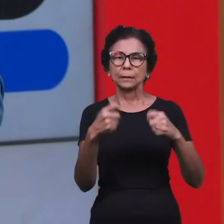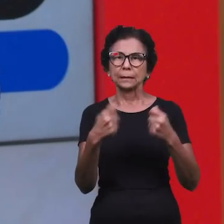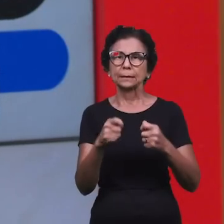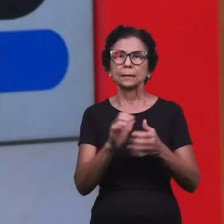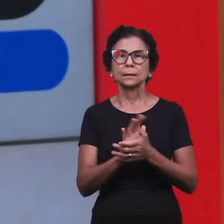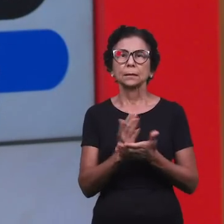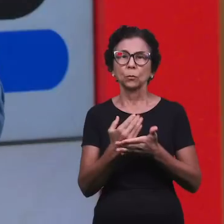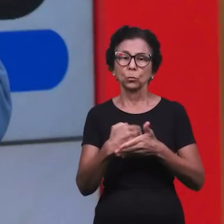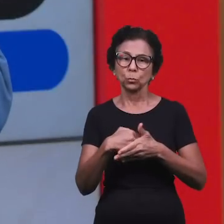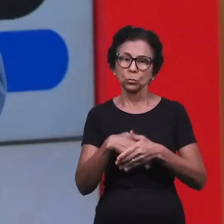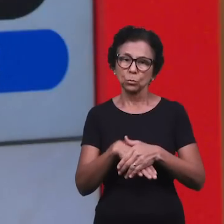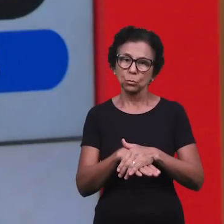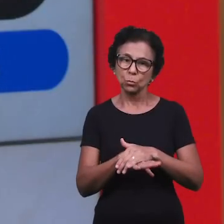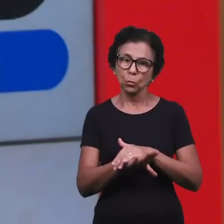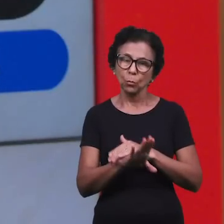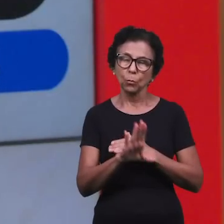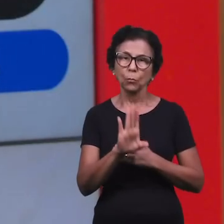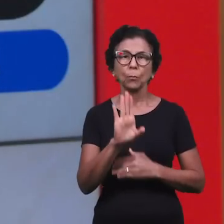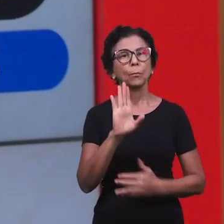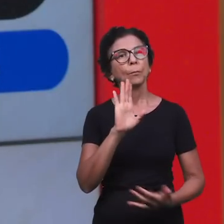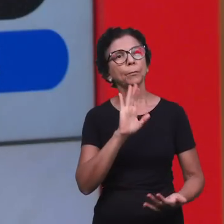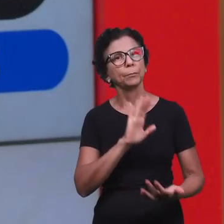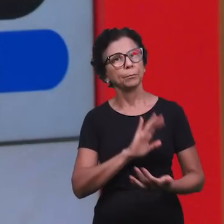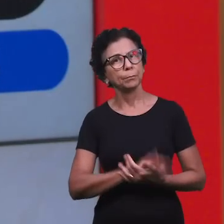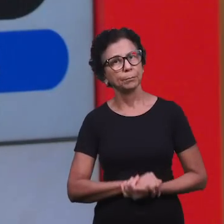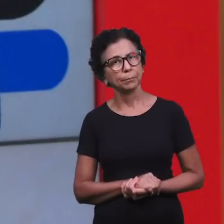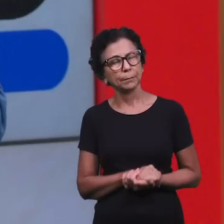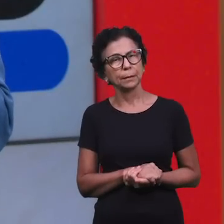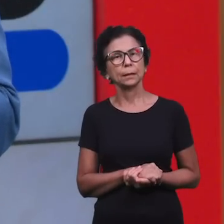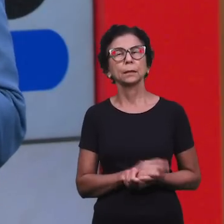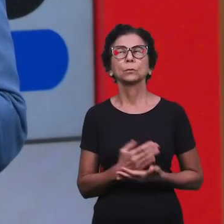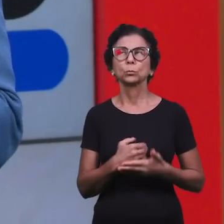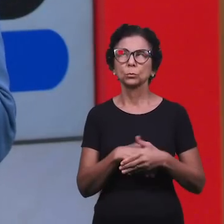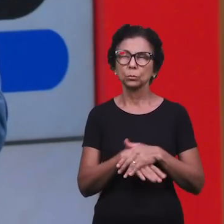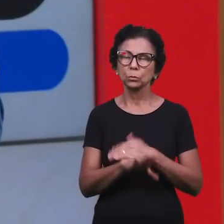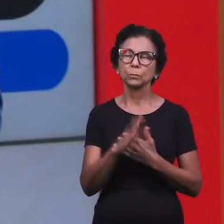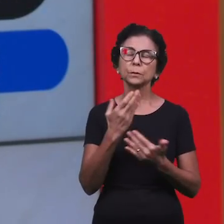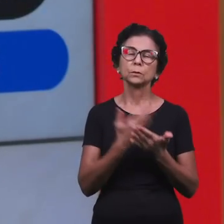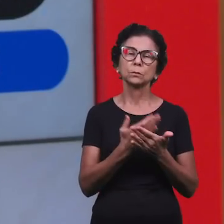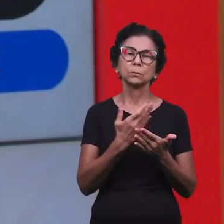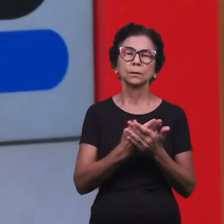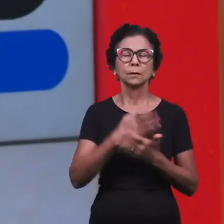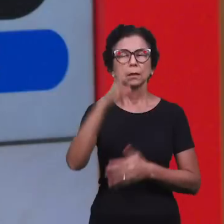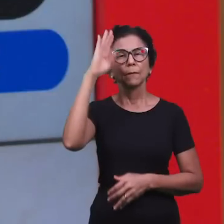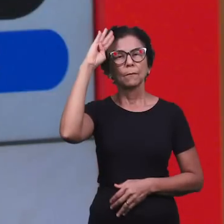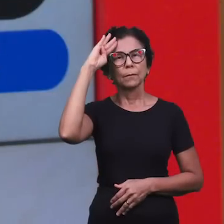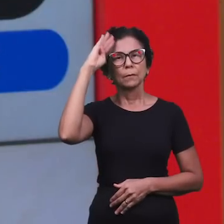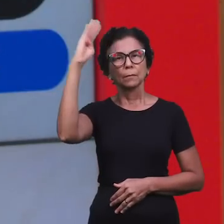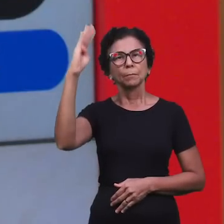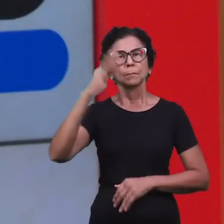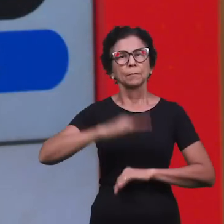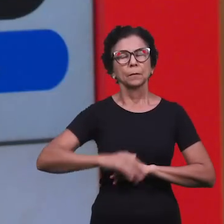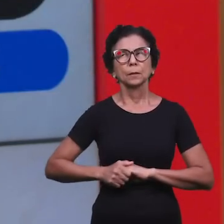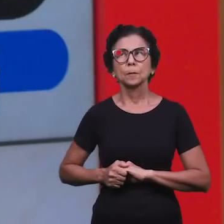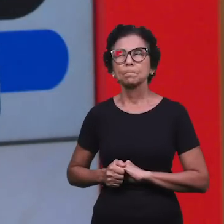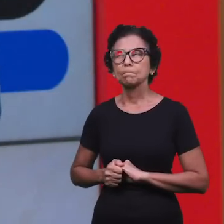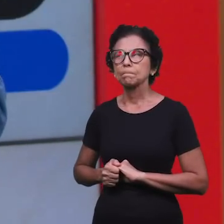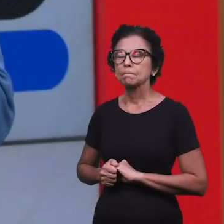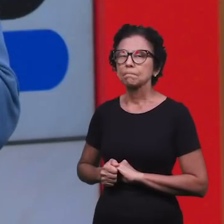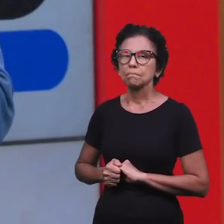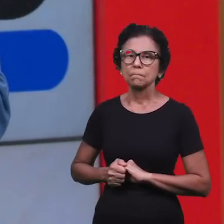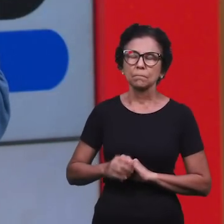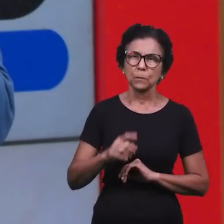que adquirir consistência, tornar o estudo um hábito é fundamental. Quando você